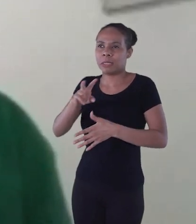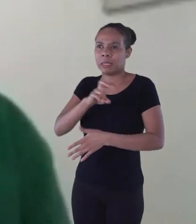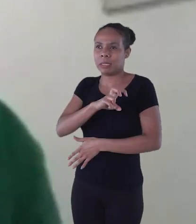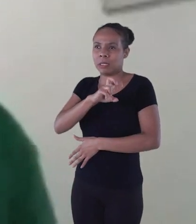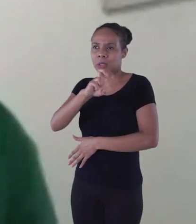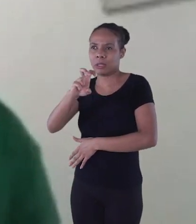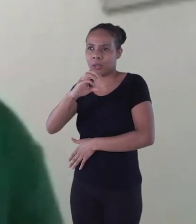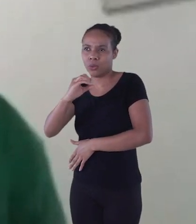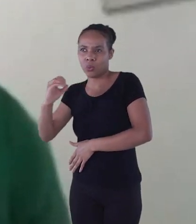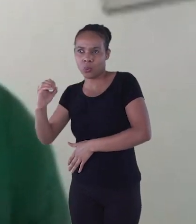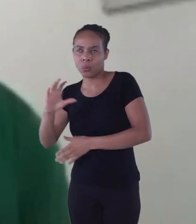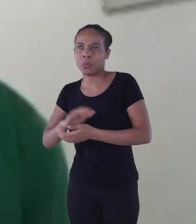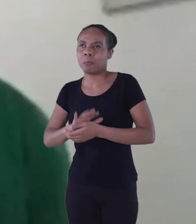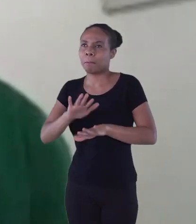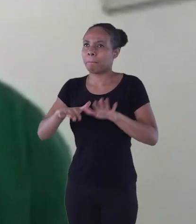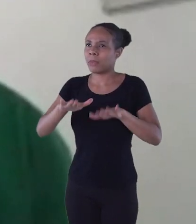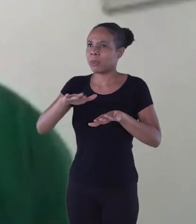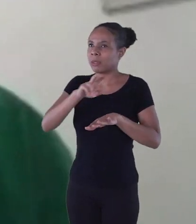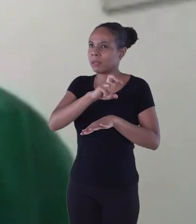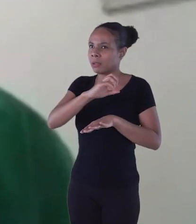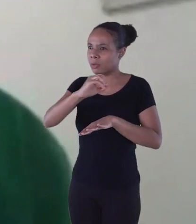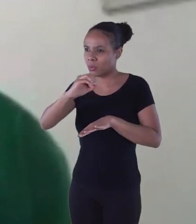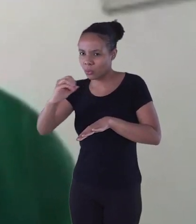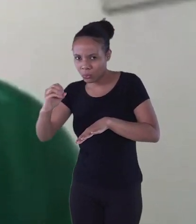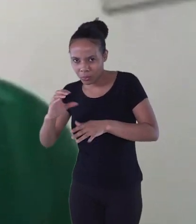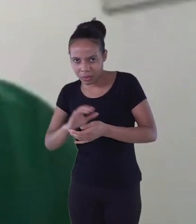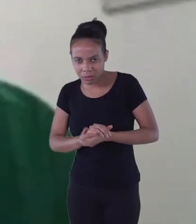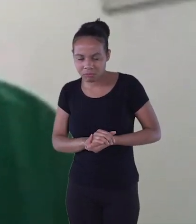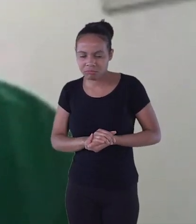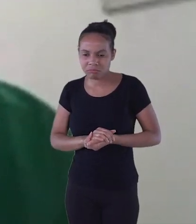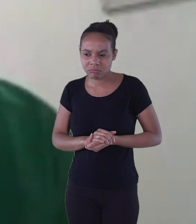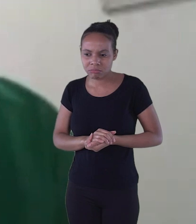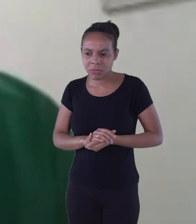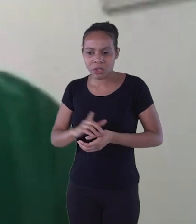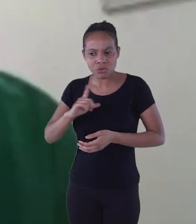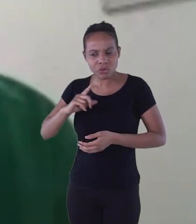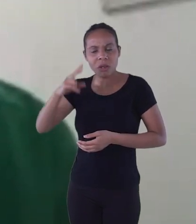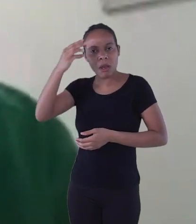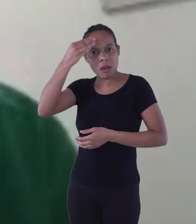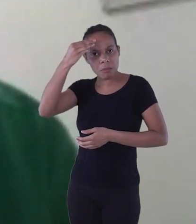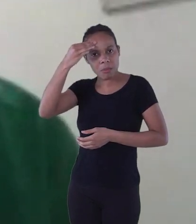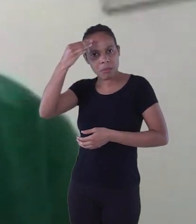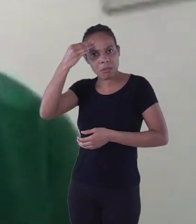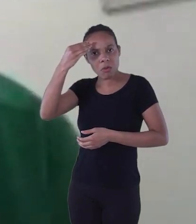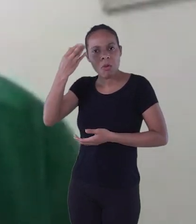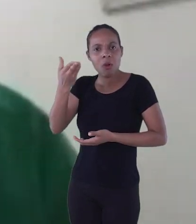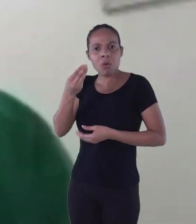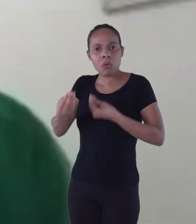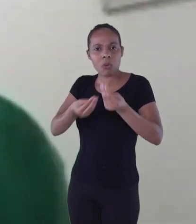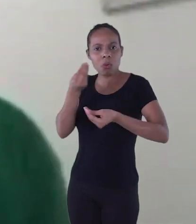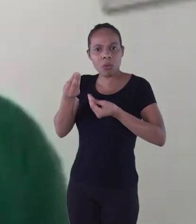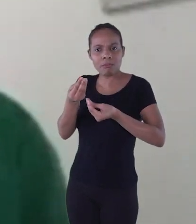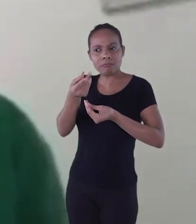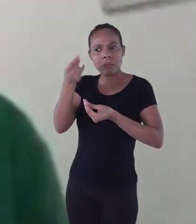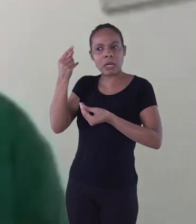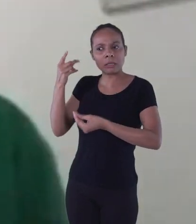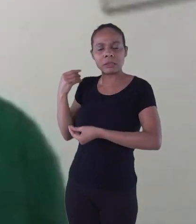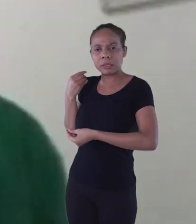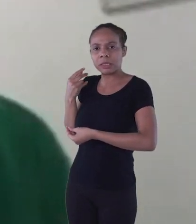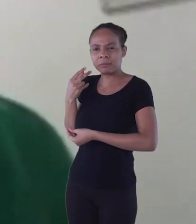menos 80 ali já o quê? Já nos entregue de alguma maneira pelo quê? Porque a memória negra. Porque também tem uma coisa interessante,